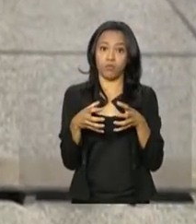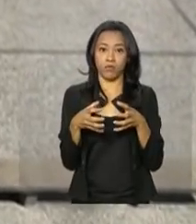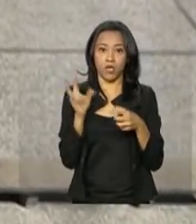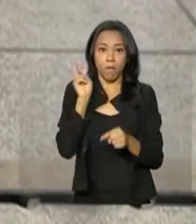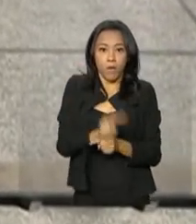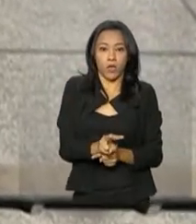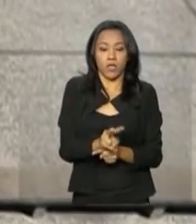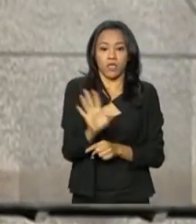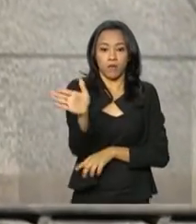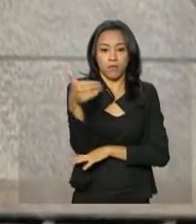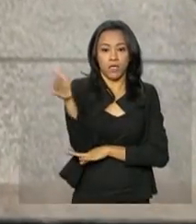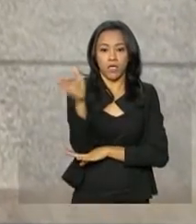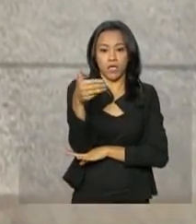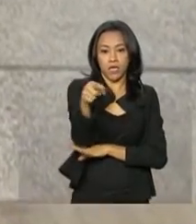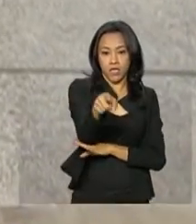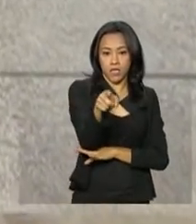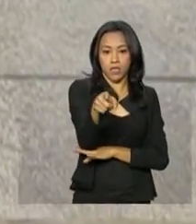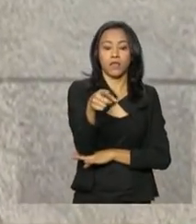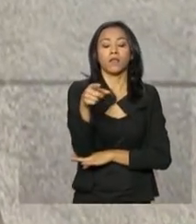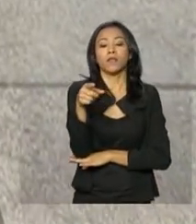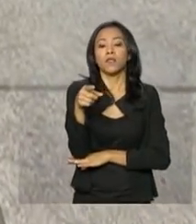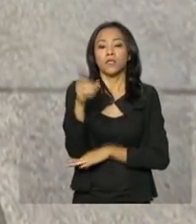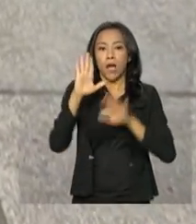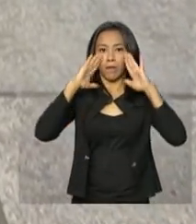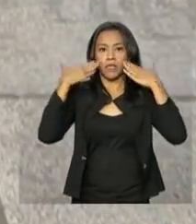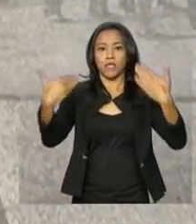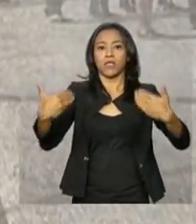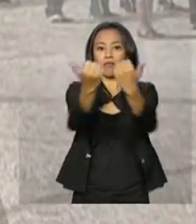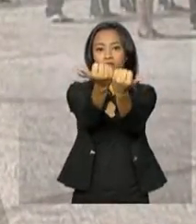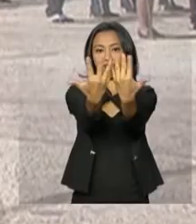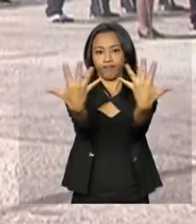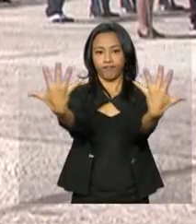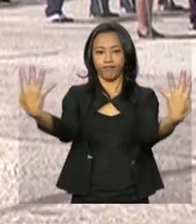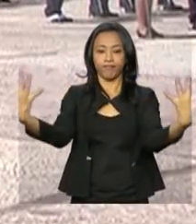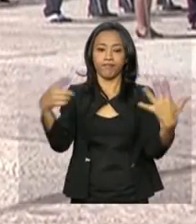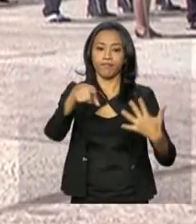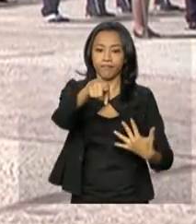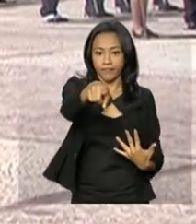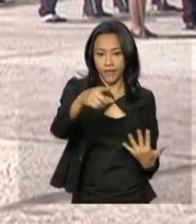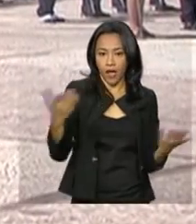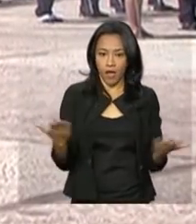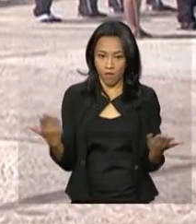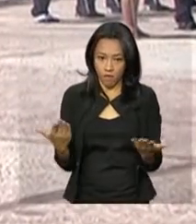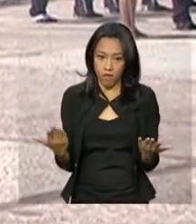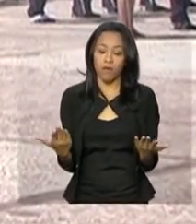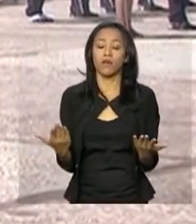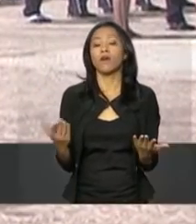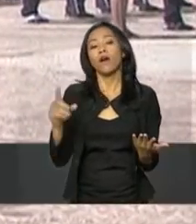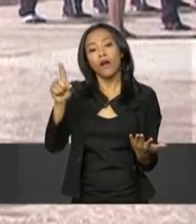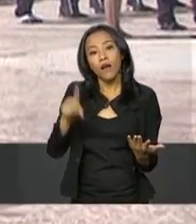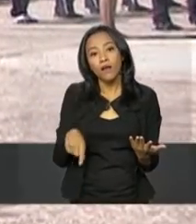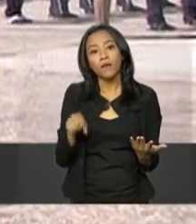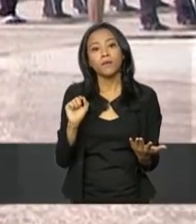que está presidindo a cerimônia. E vamos ter, então, aí o pronto do cerimonial, a bandeira.